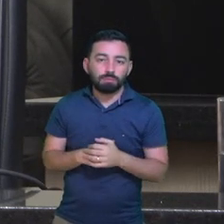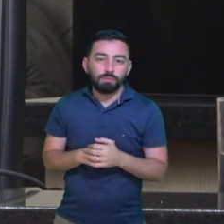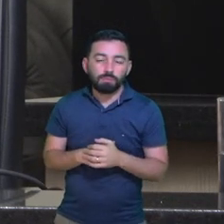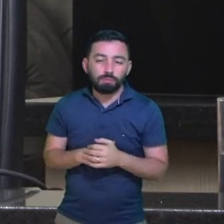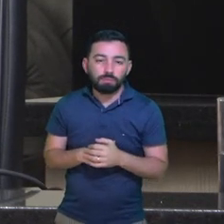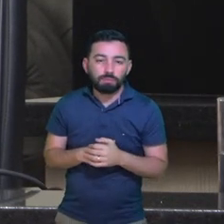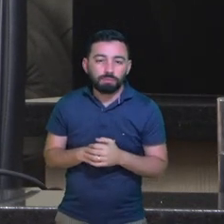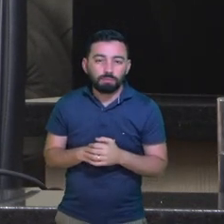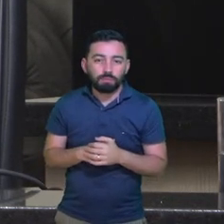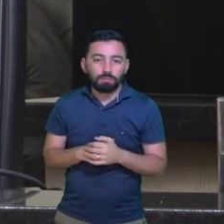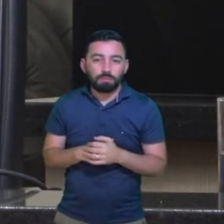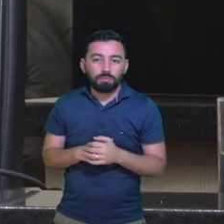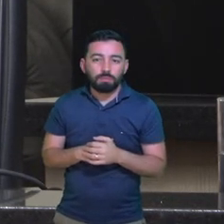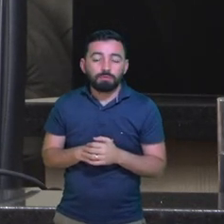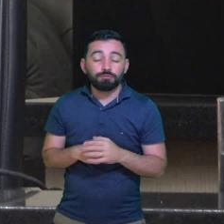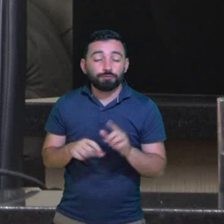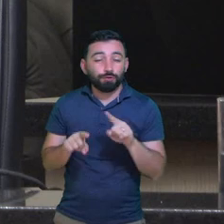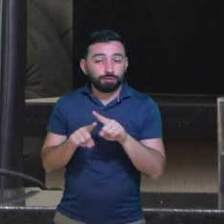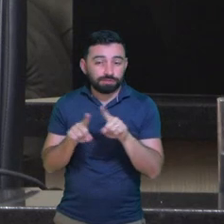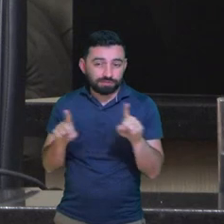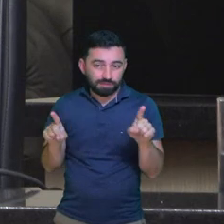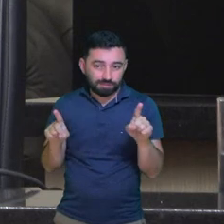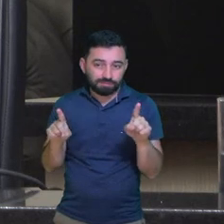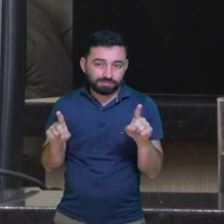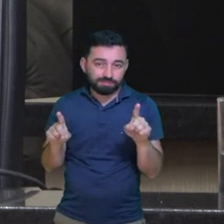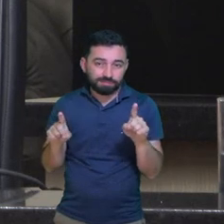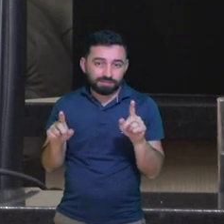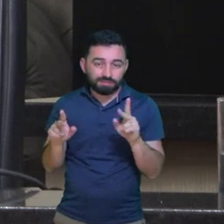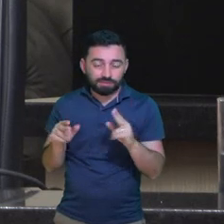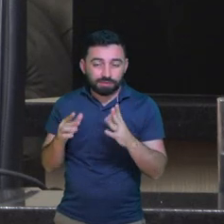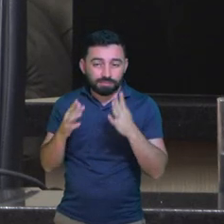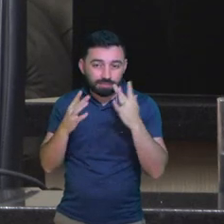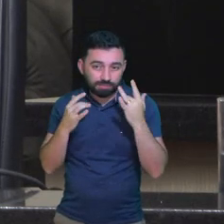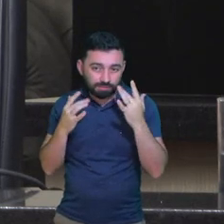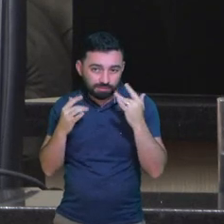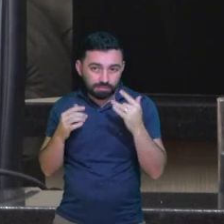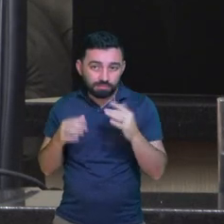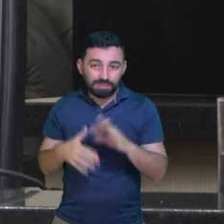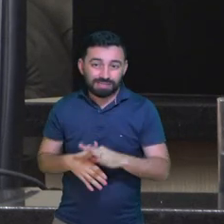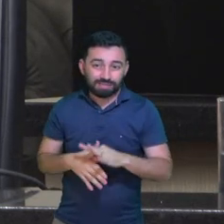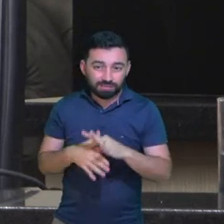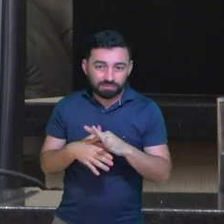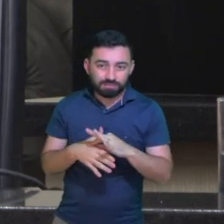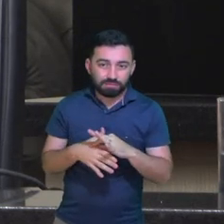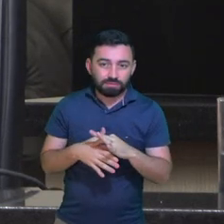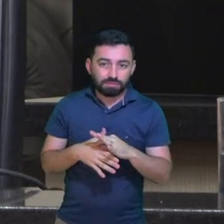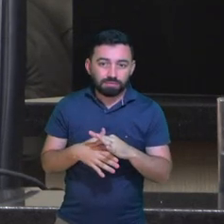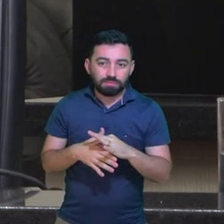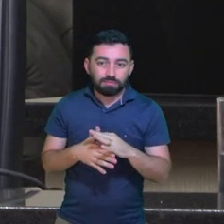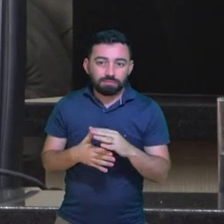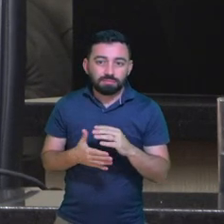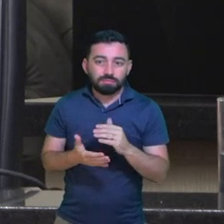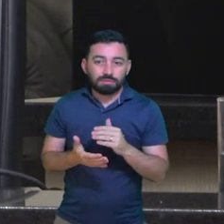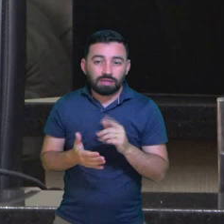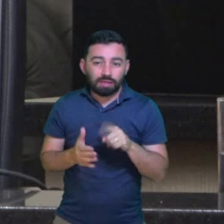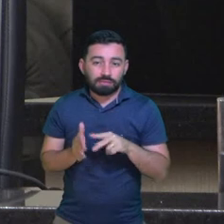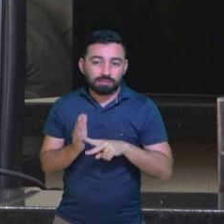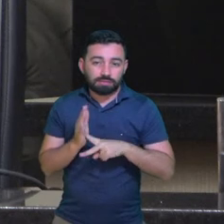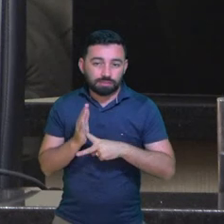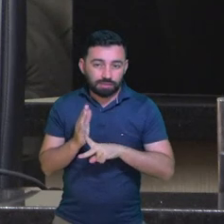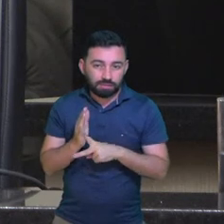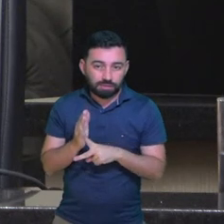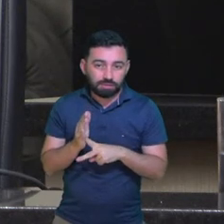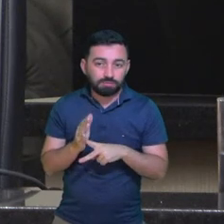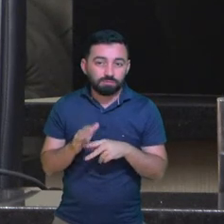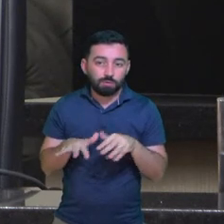Eh vocês né como né se apresentaram aí como líderes ou militantes sindicais né já fazem esse